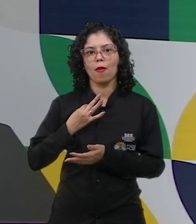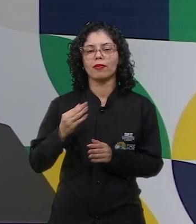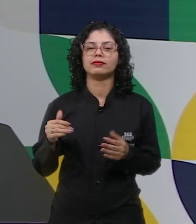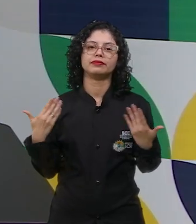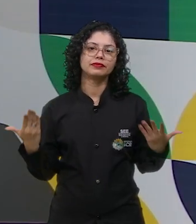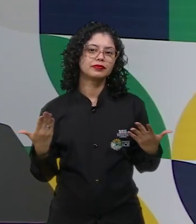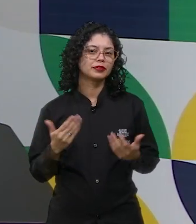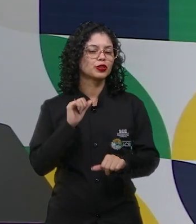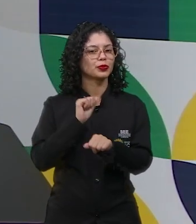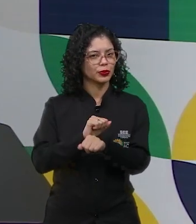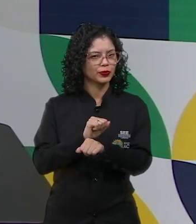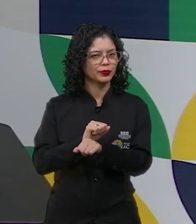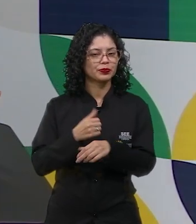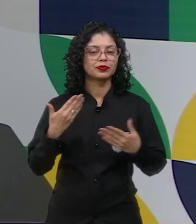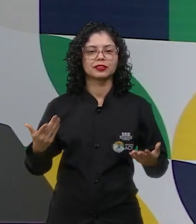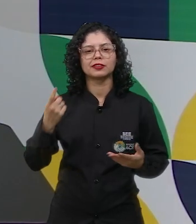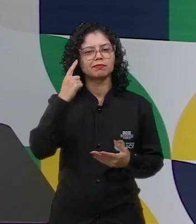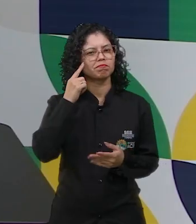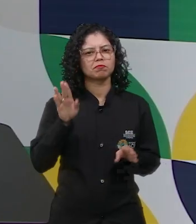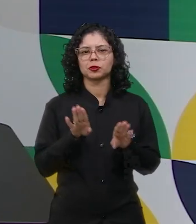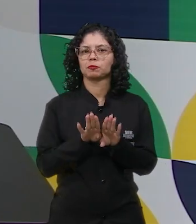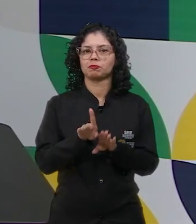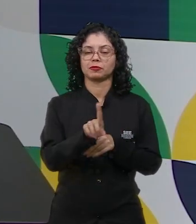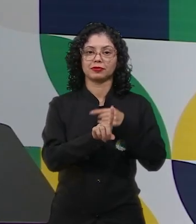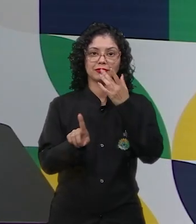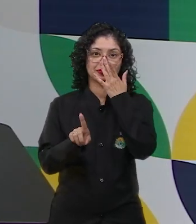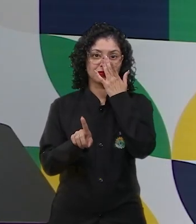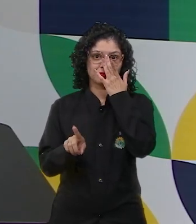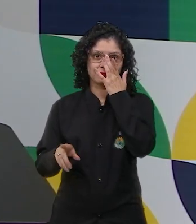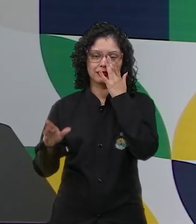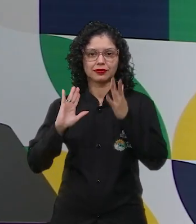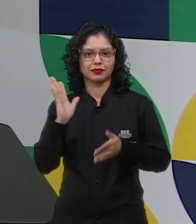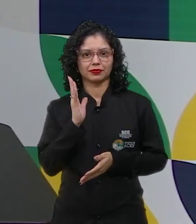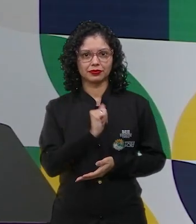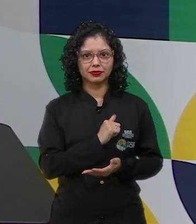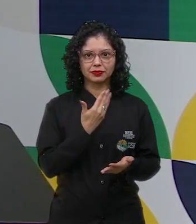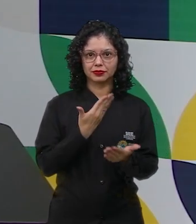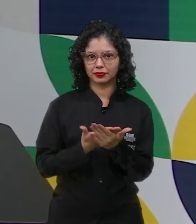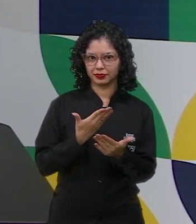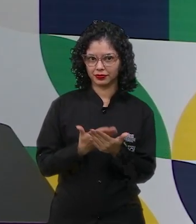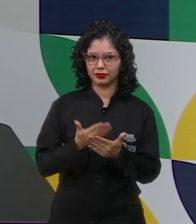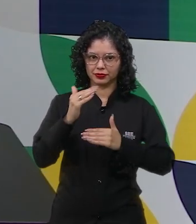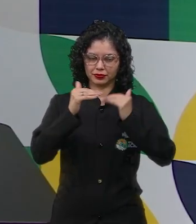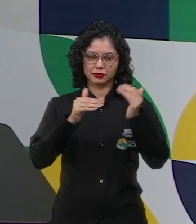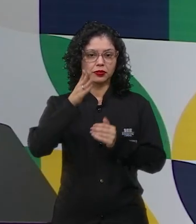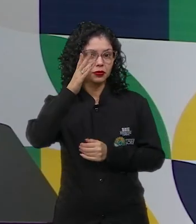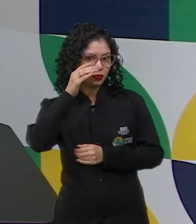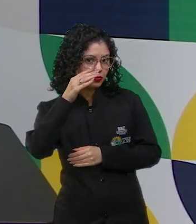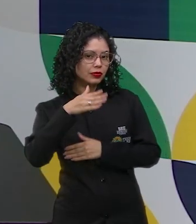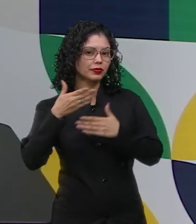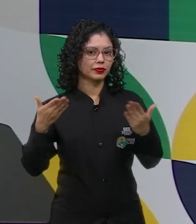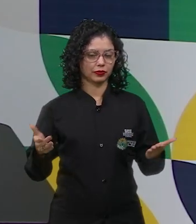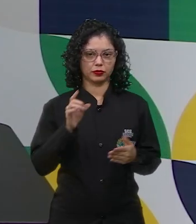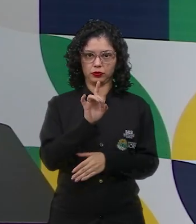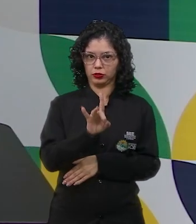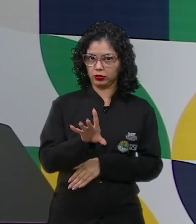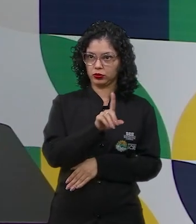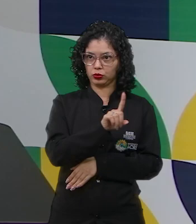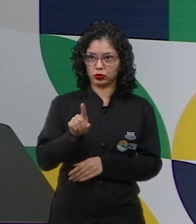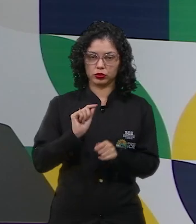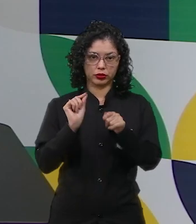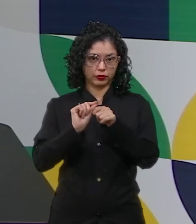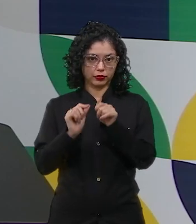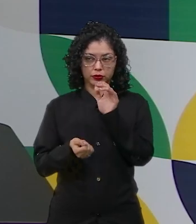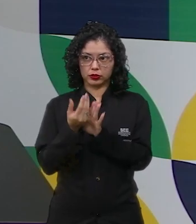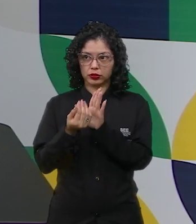isso? Eu também nunca tinha parado, gente. Então eu amei fazer essa aula porque foi ali toda uma curiosidade, não só do que eles são